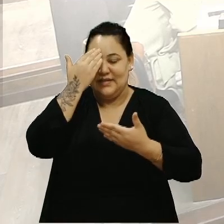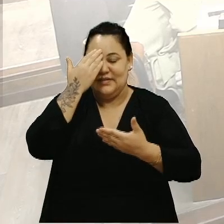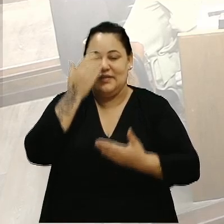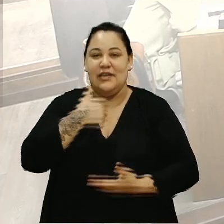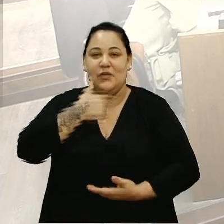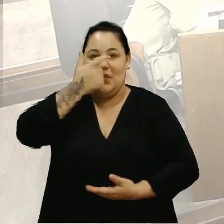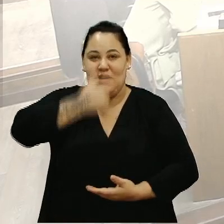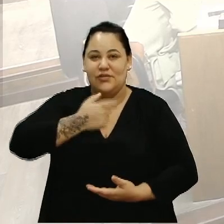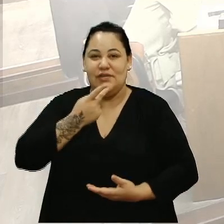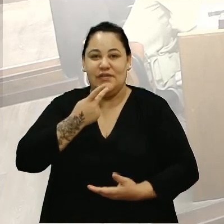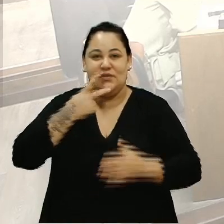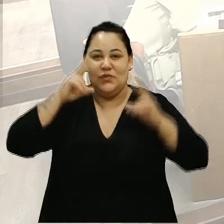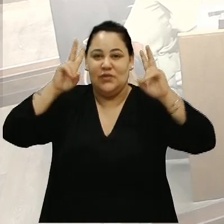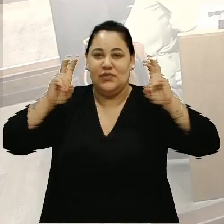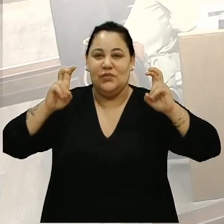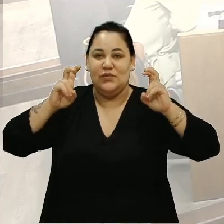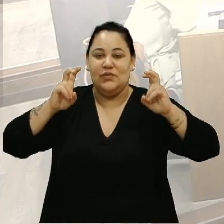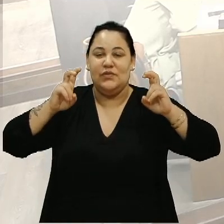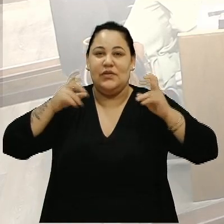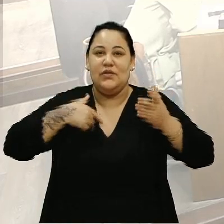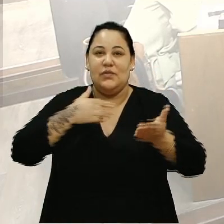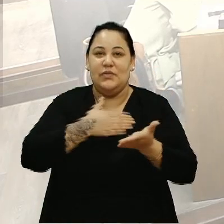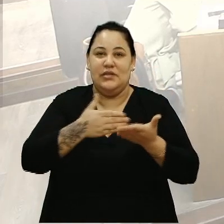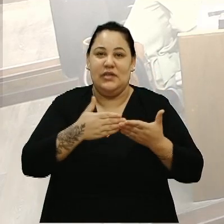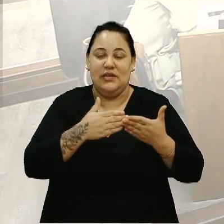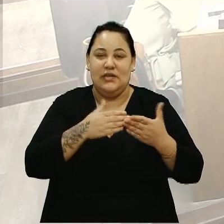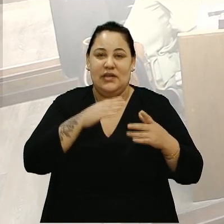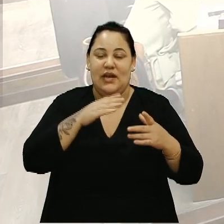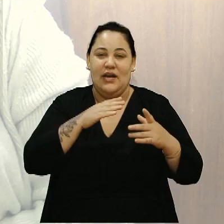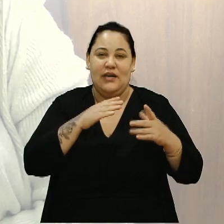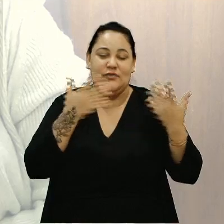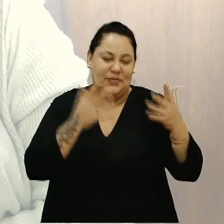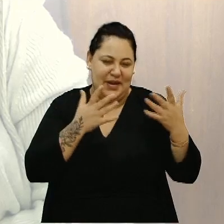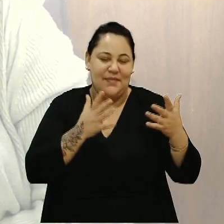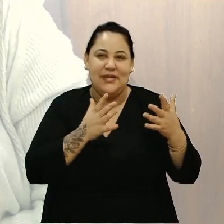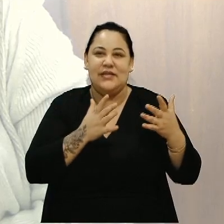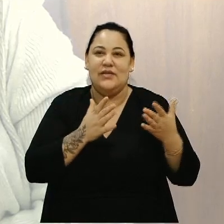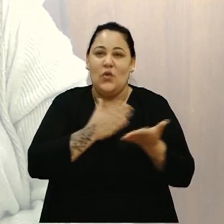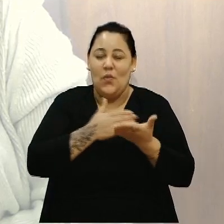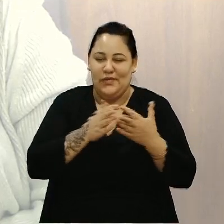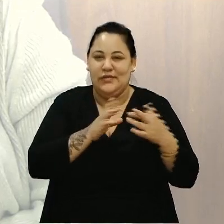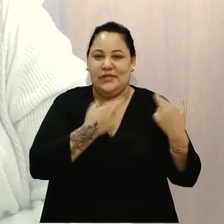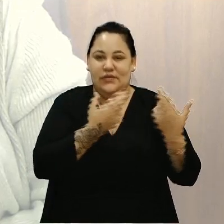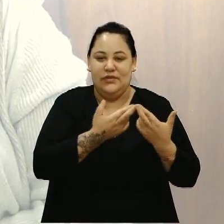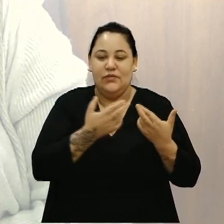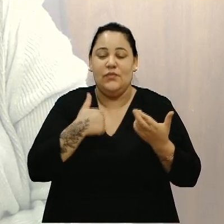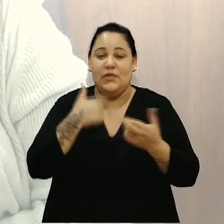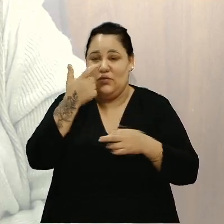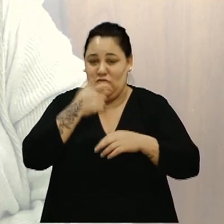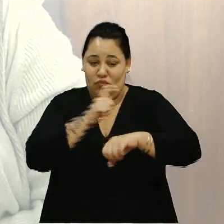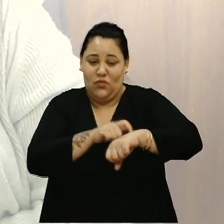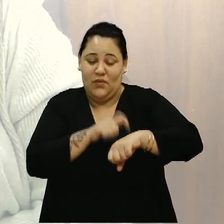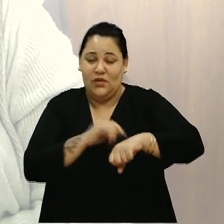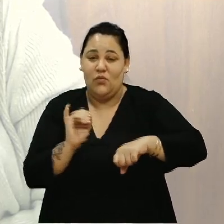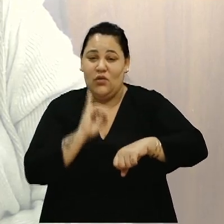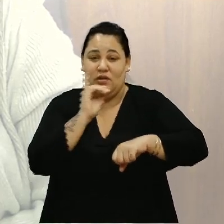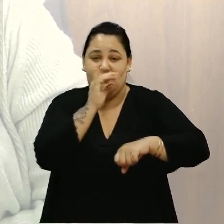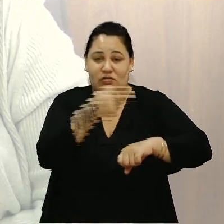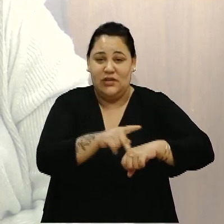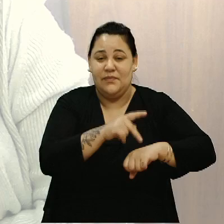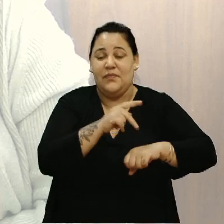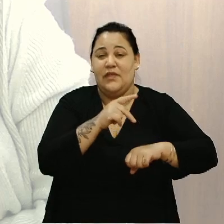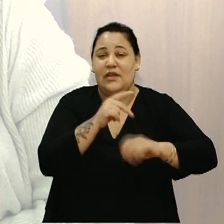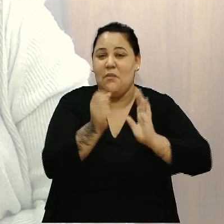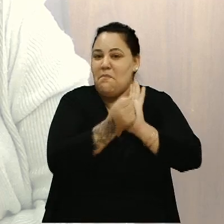lá na voto de congratulação, mas é isso, assim, é um momento muito importante para a cidade de Caxias do Sul e um